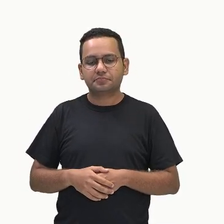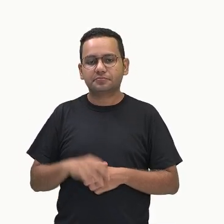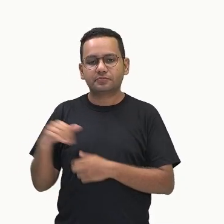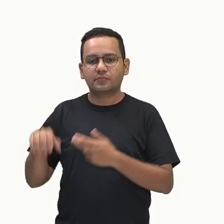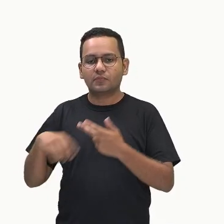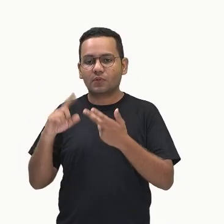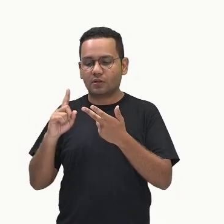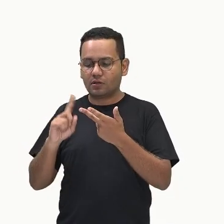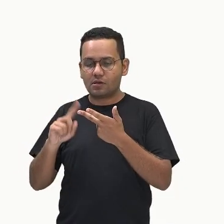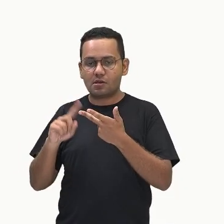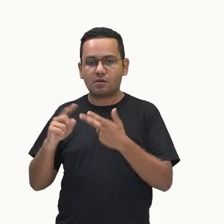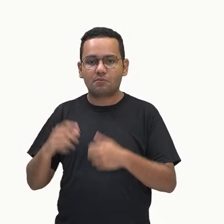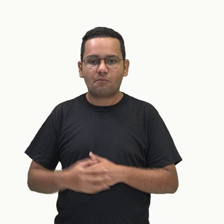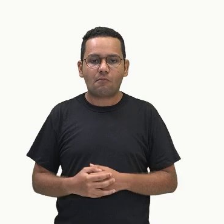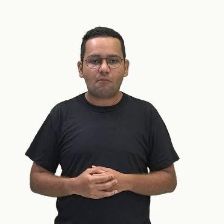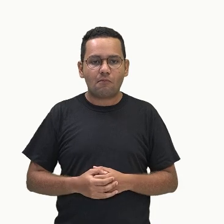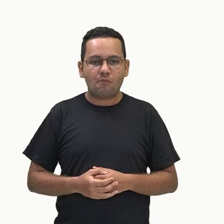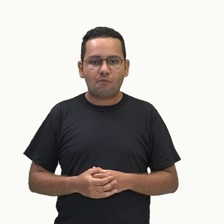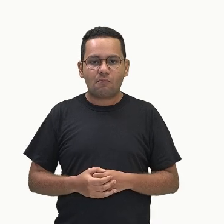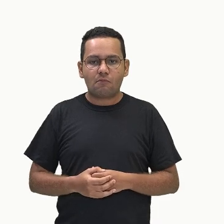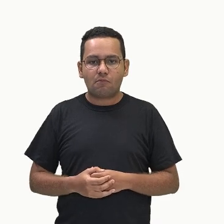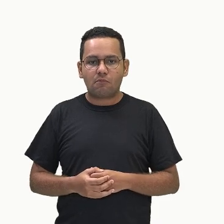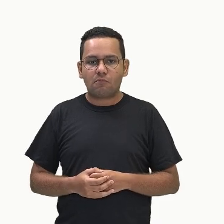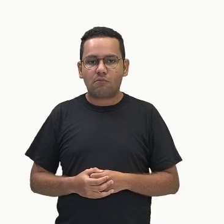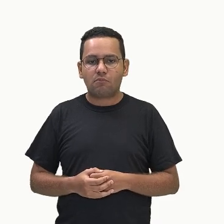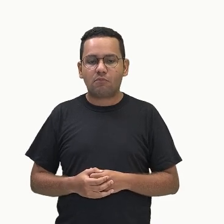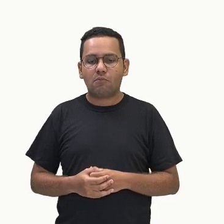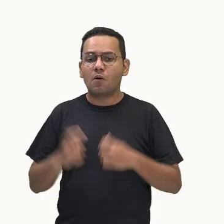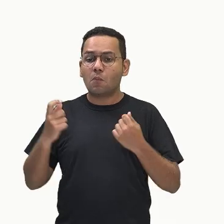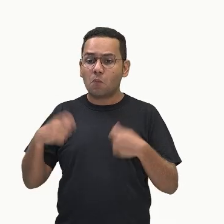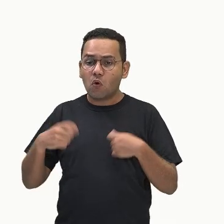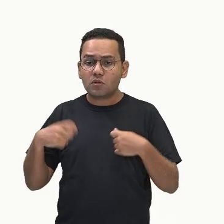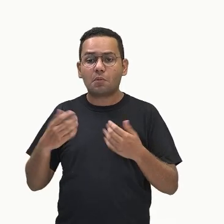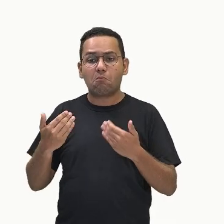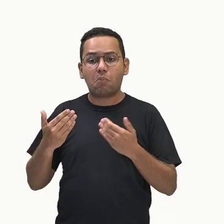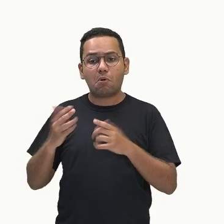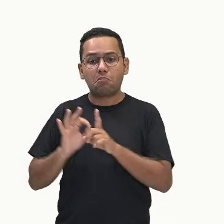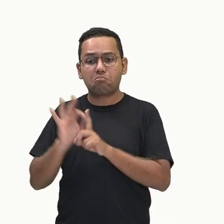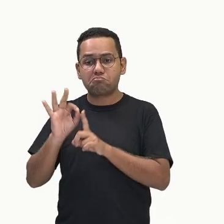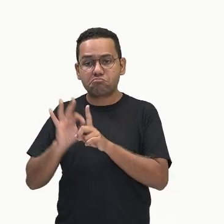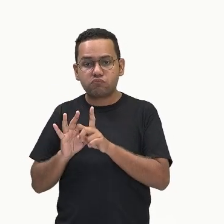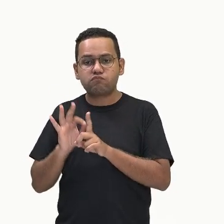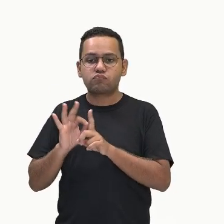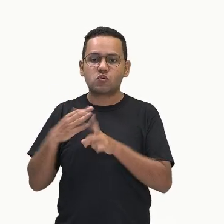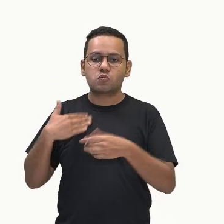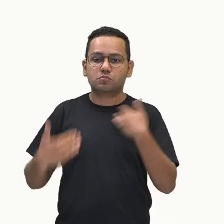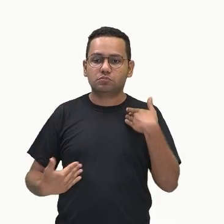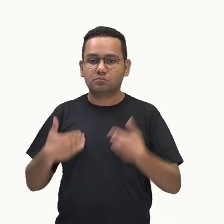aquecimento do corpo para manutenção da temperatura corporal,